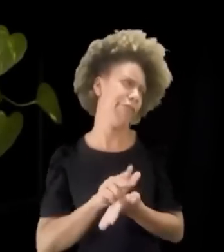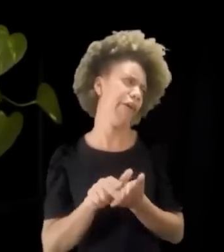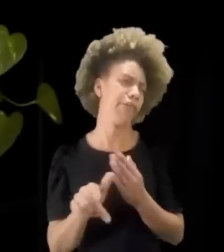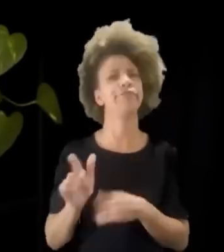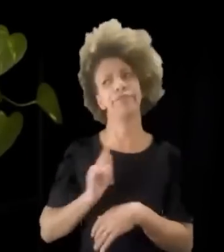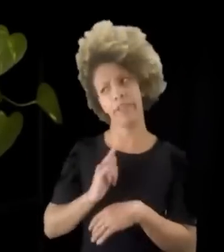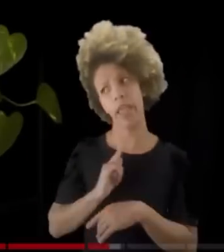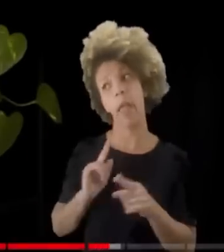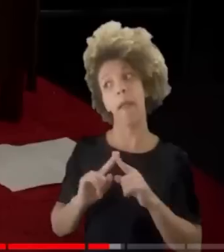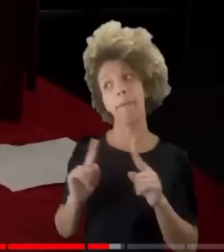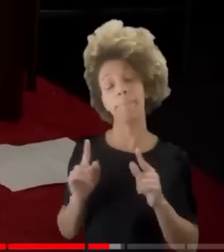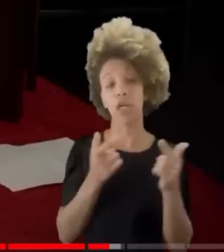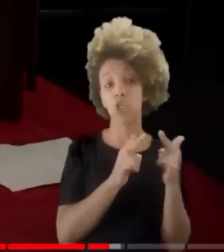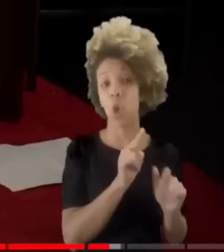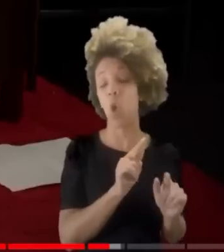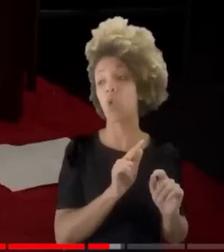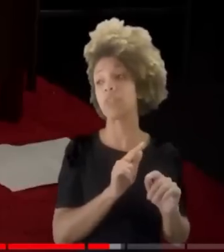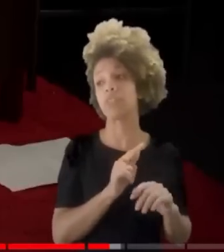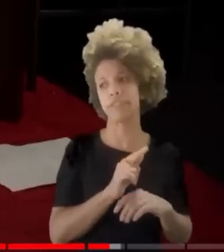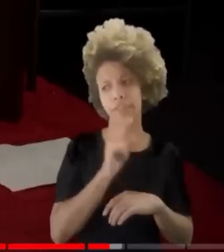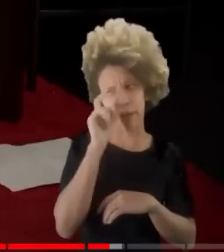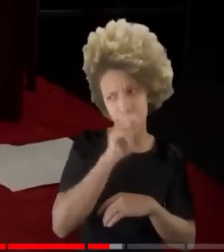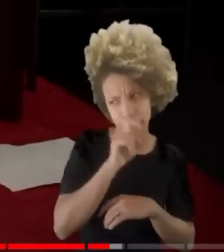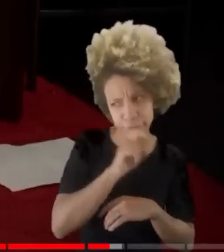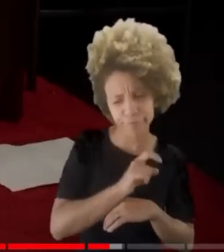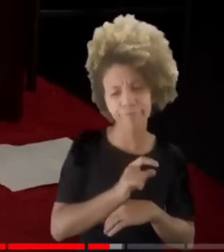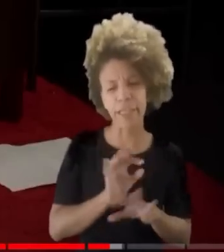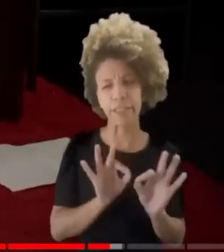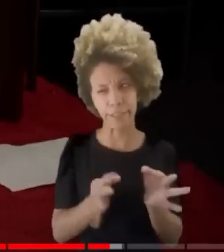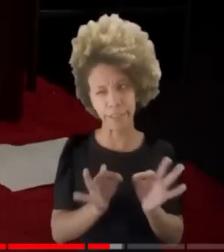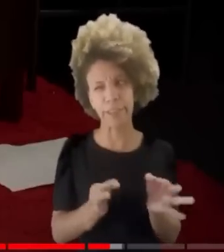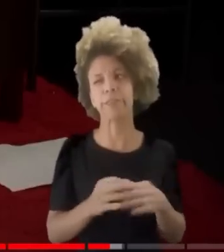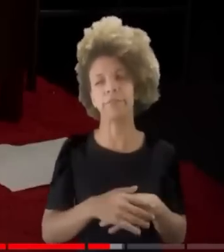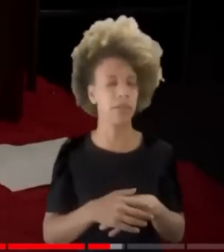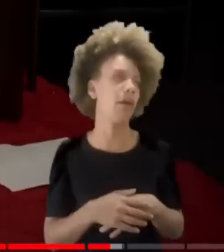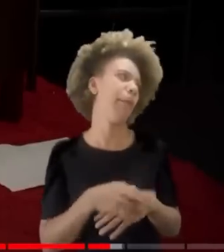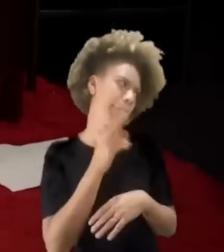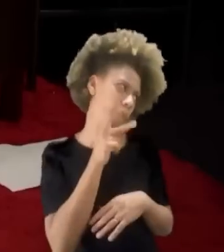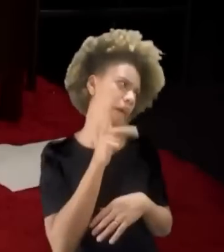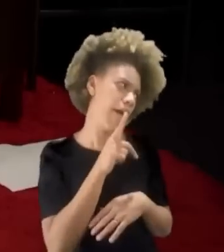desses caras assim mas às vezes tem outras hipocrisia mais Sutil